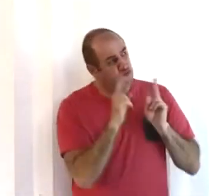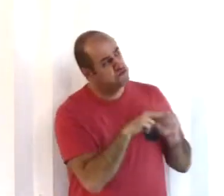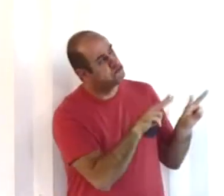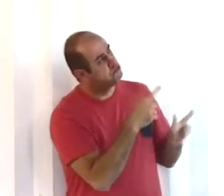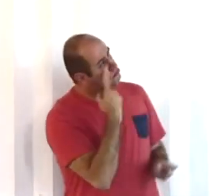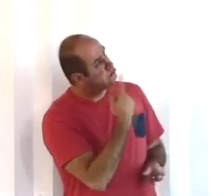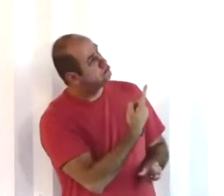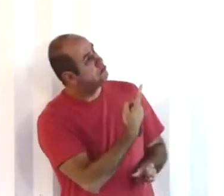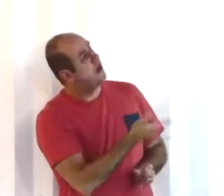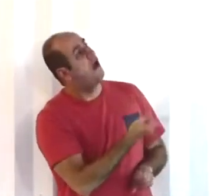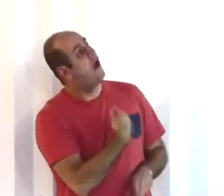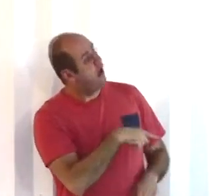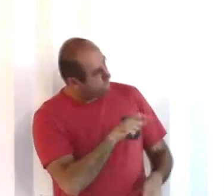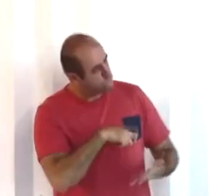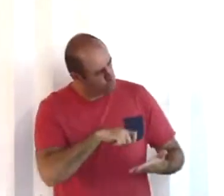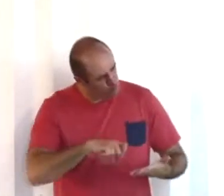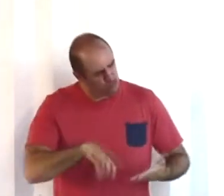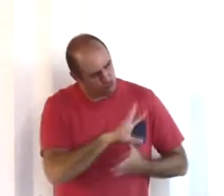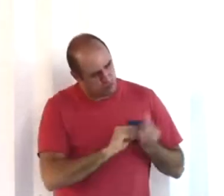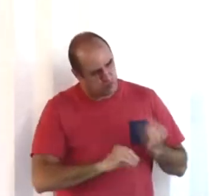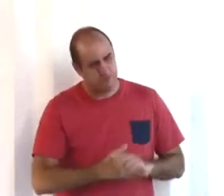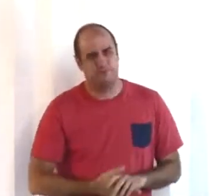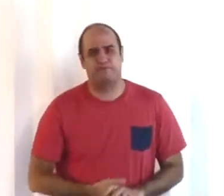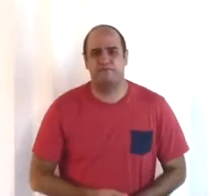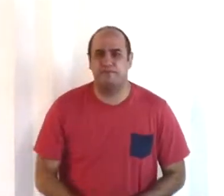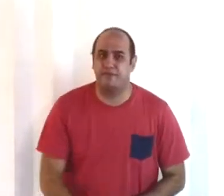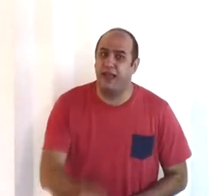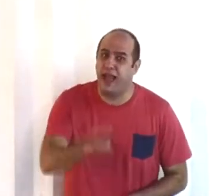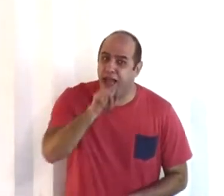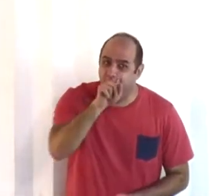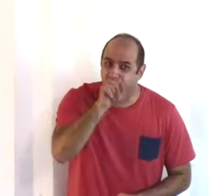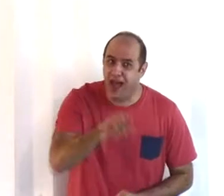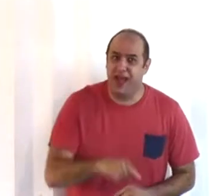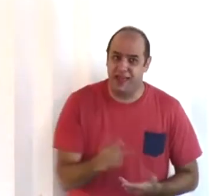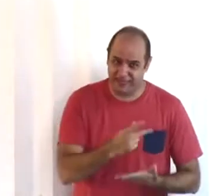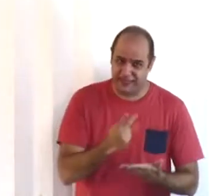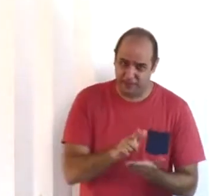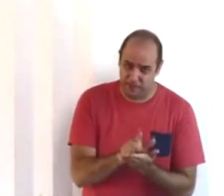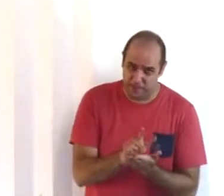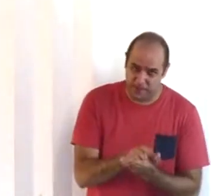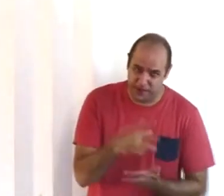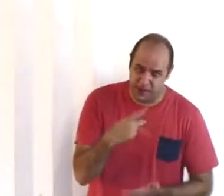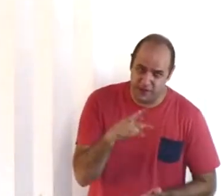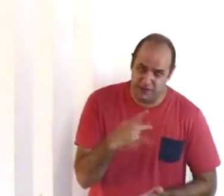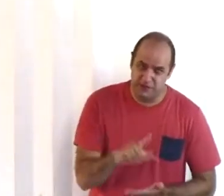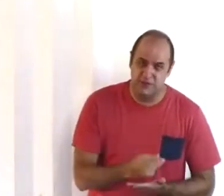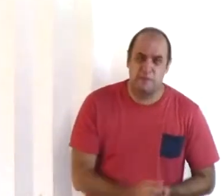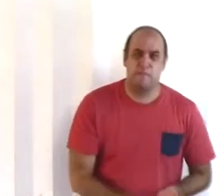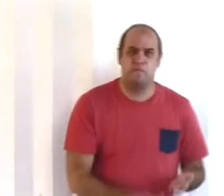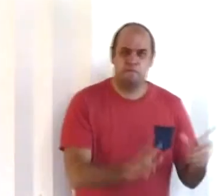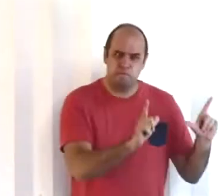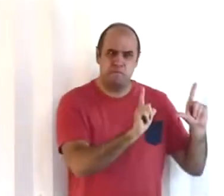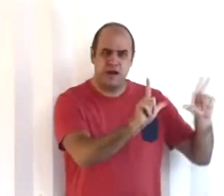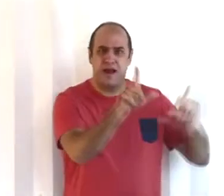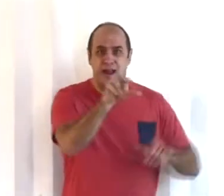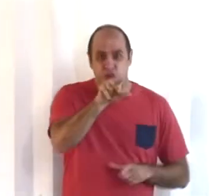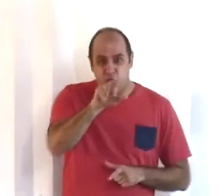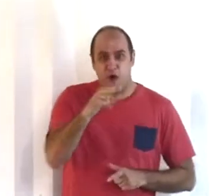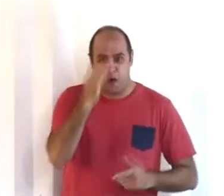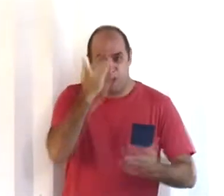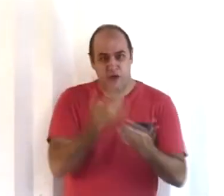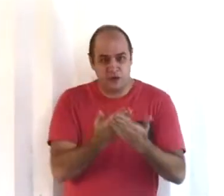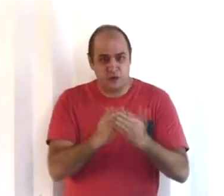algumas outras instruções. Faça aí no seu papel, na sua folha de papel, um quadro, como se fosse o quadro